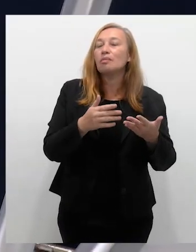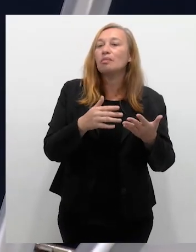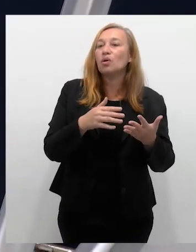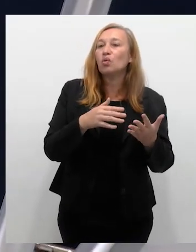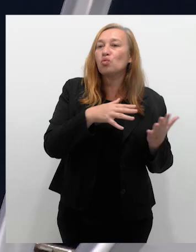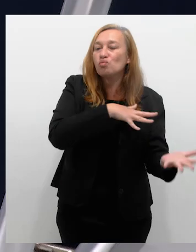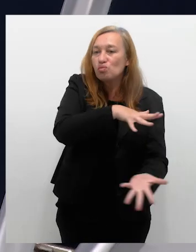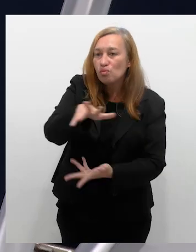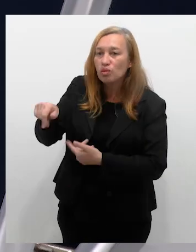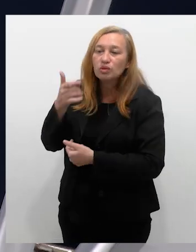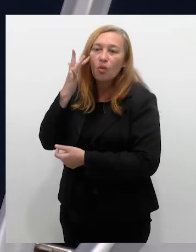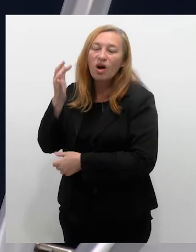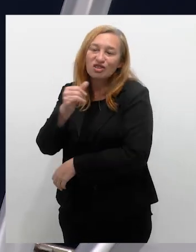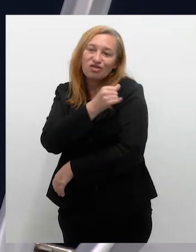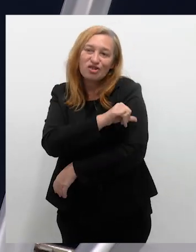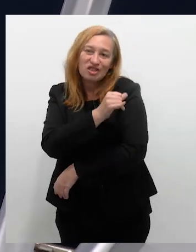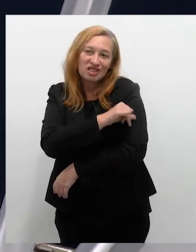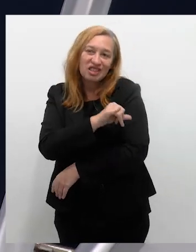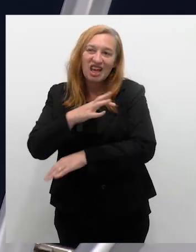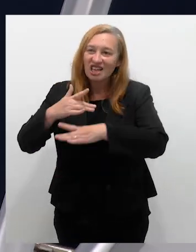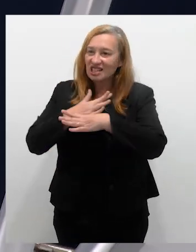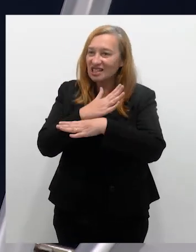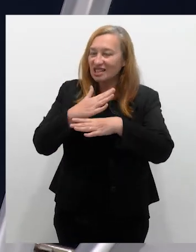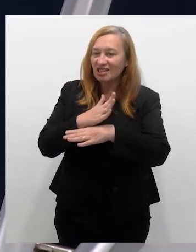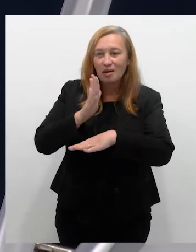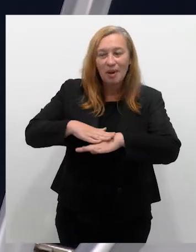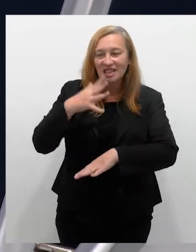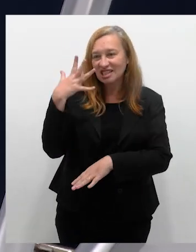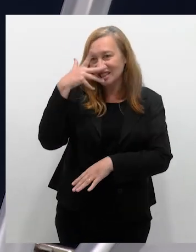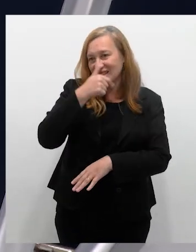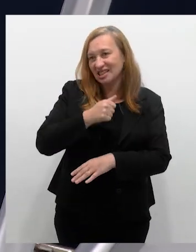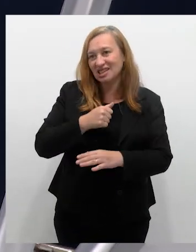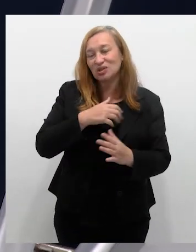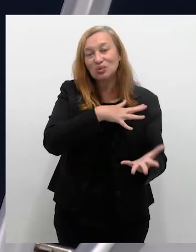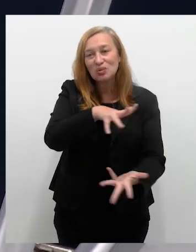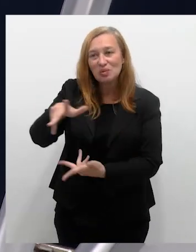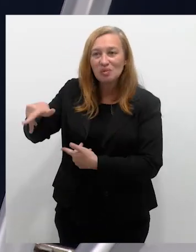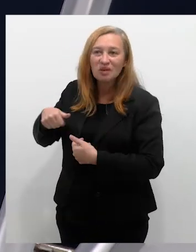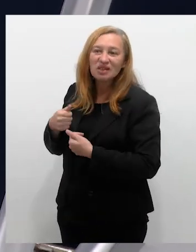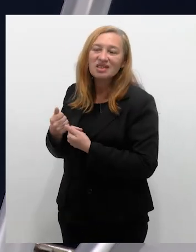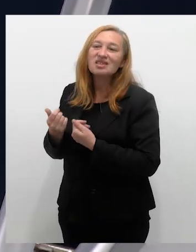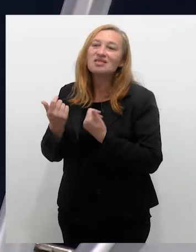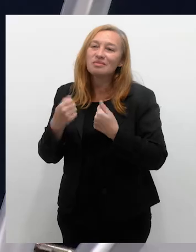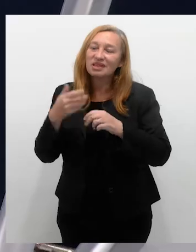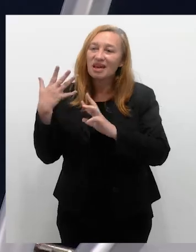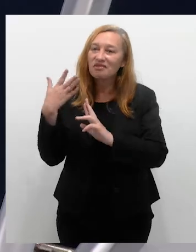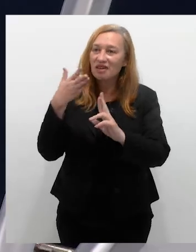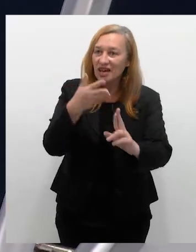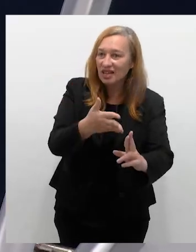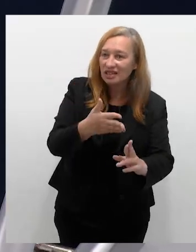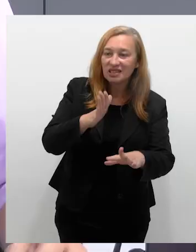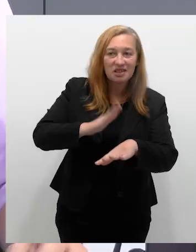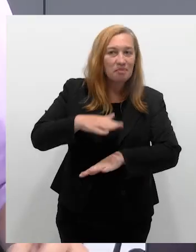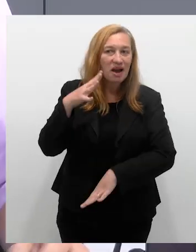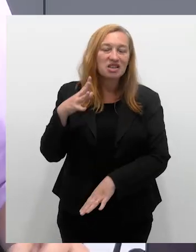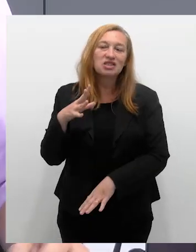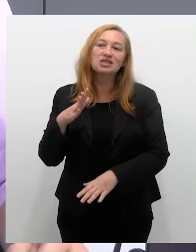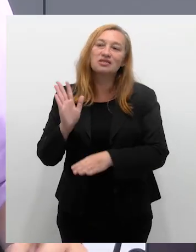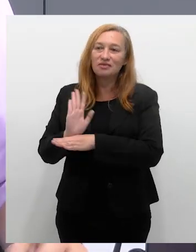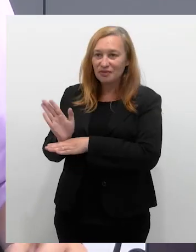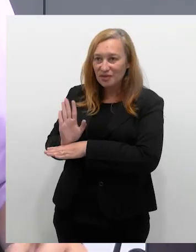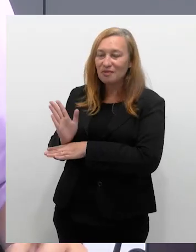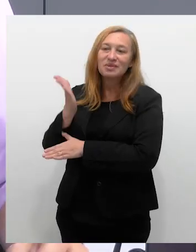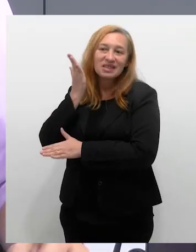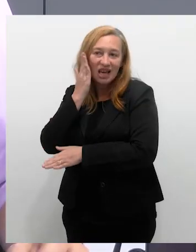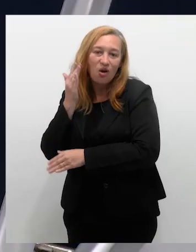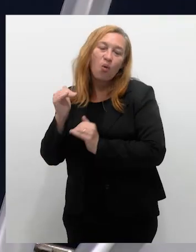mundo, né? Demais. Eu acho que o Rio de Janeiro é a cidade mais linda do mundo. E ela tem que ser cenário de mais